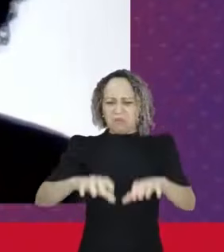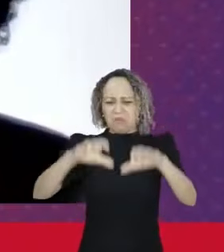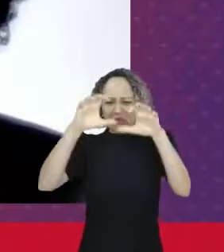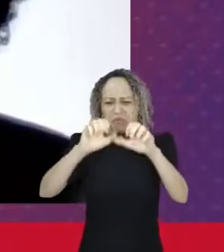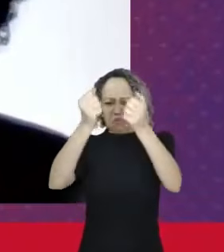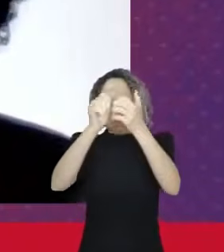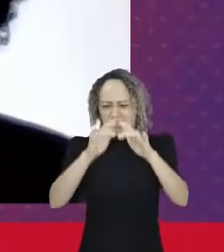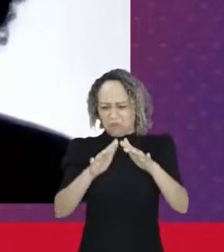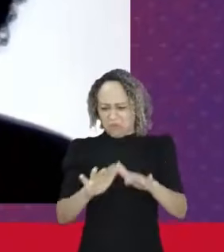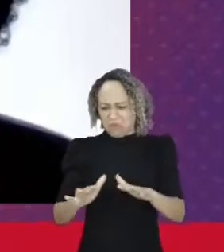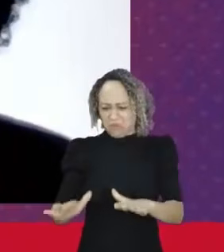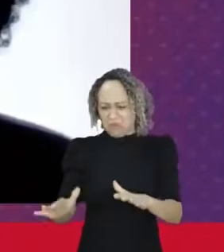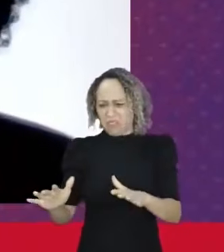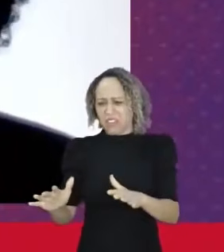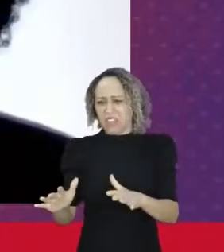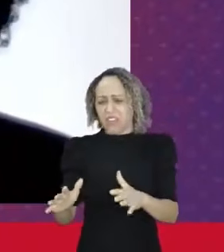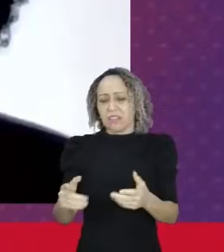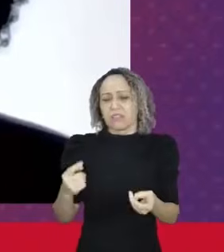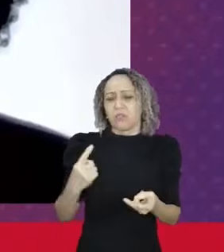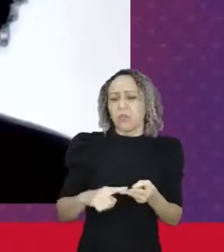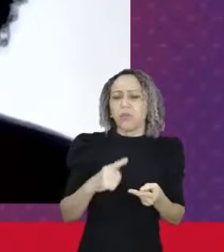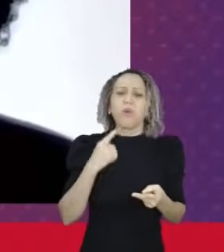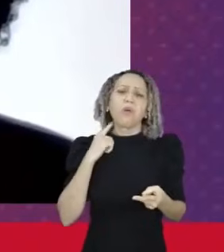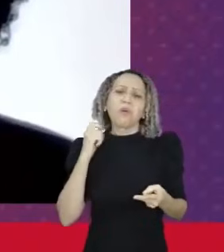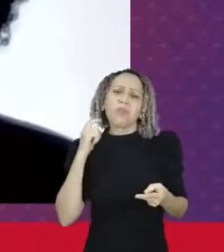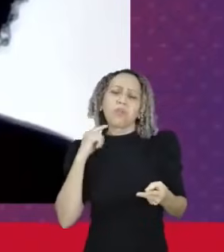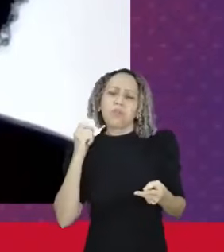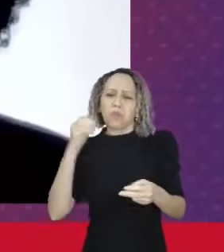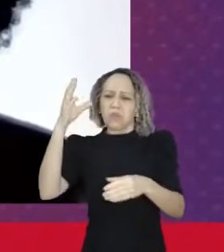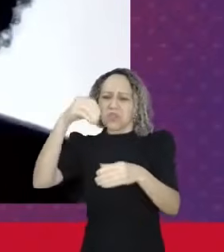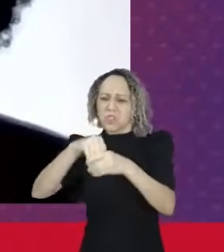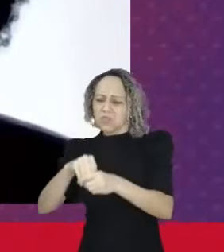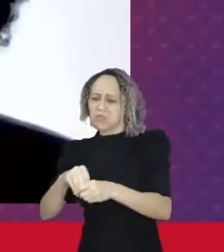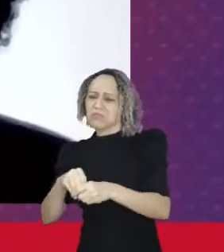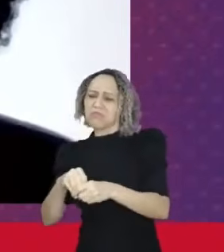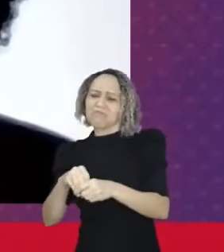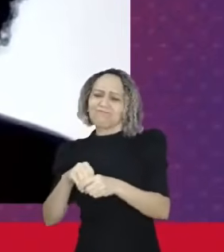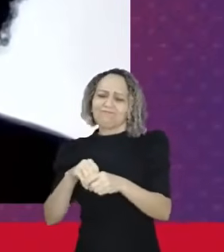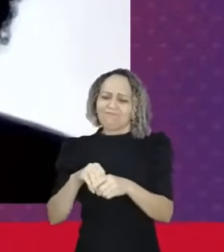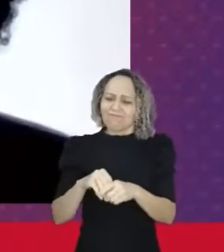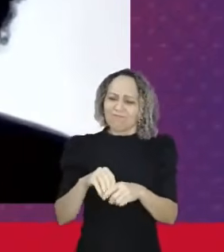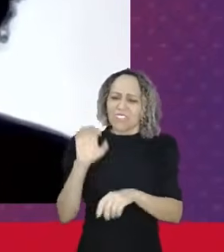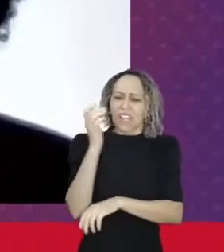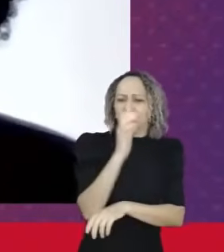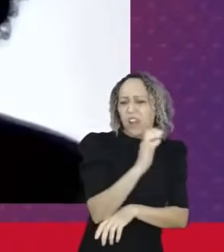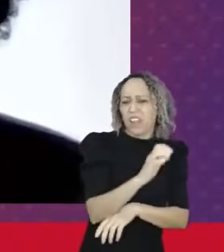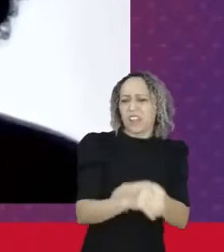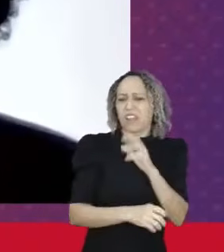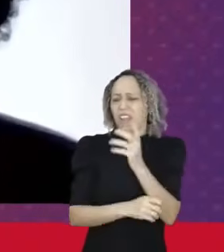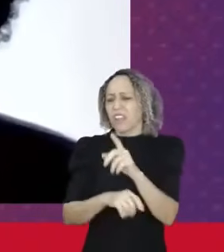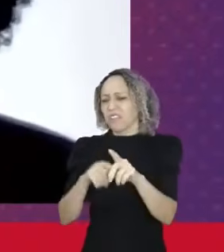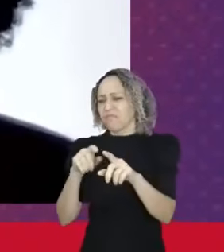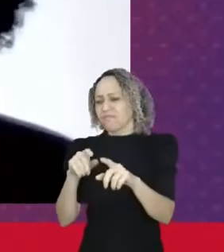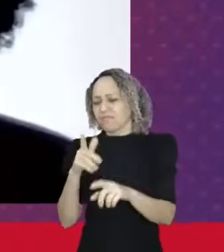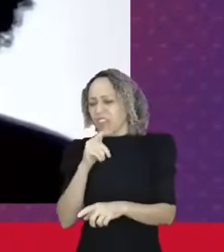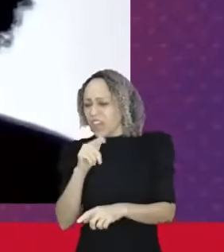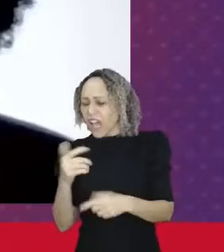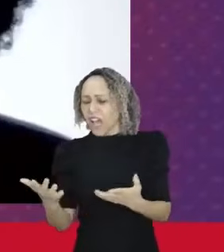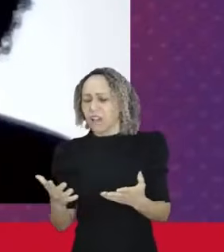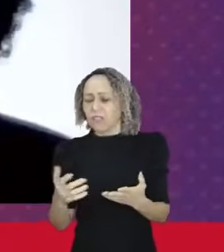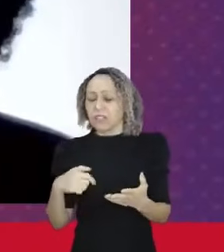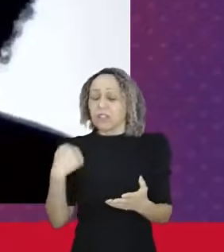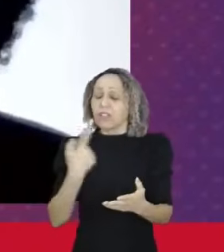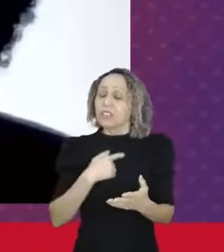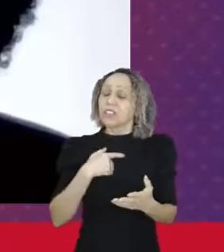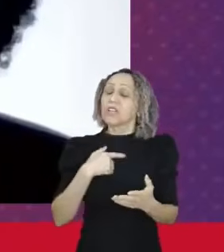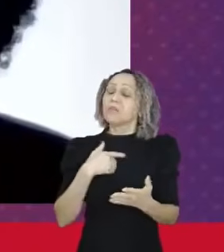ecossistêmicas, considerando esse trabalho subsídio para reparação às pessoas